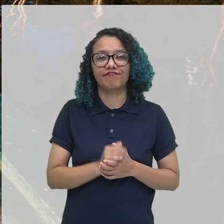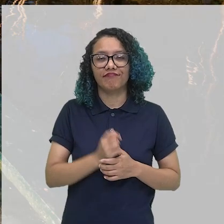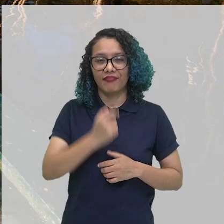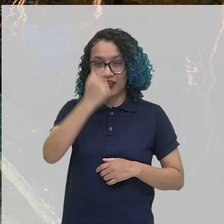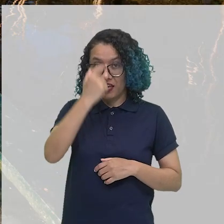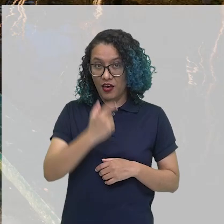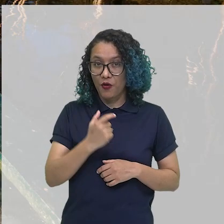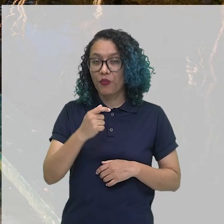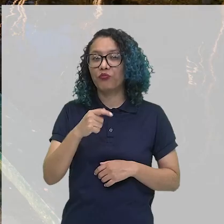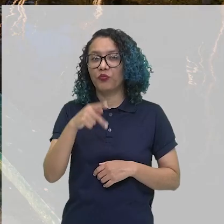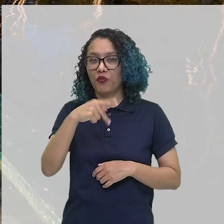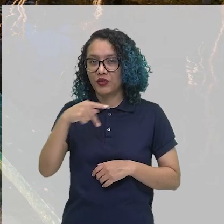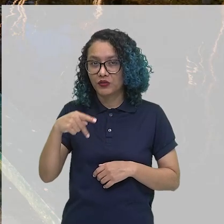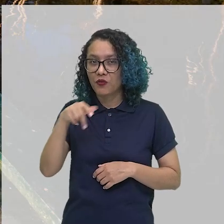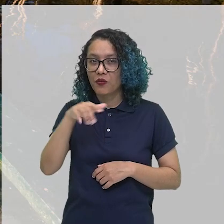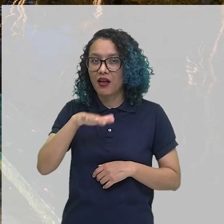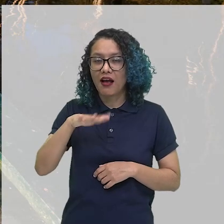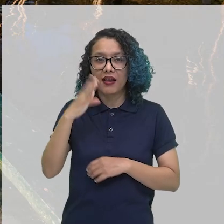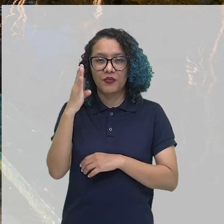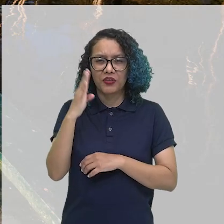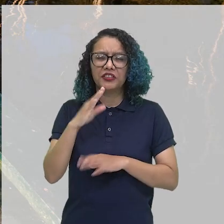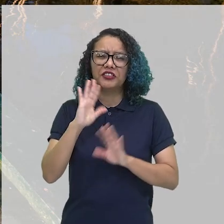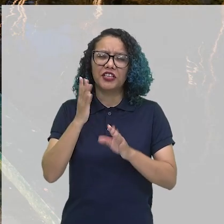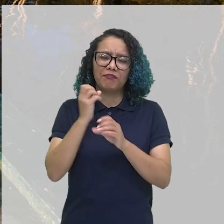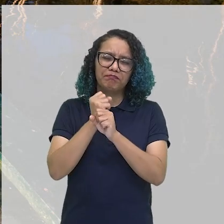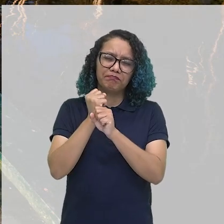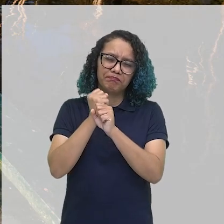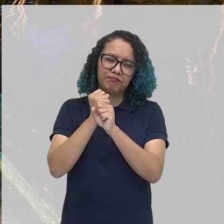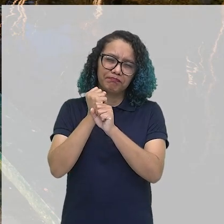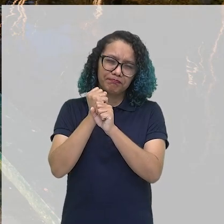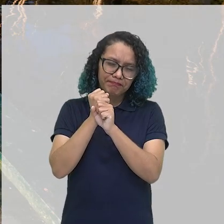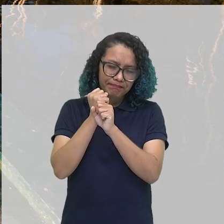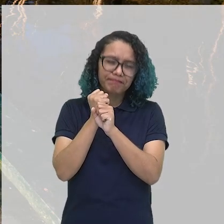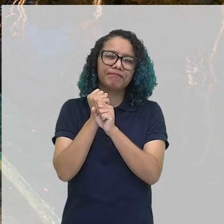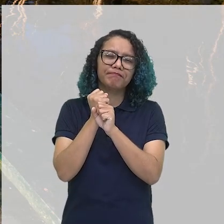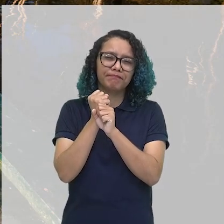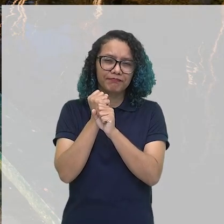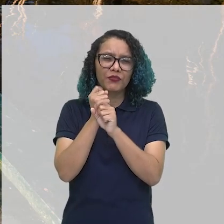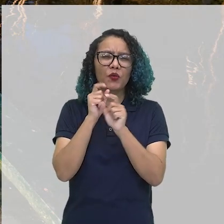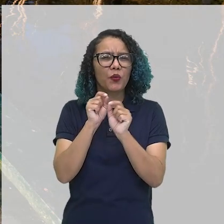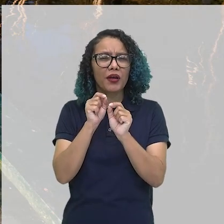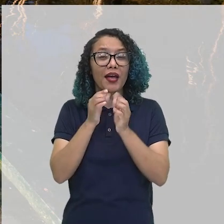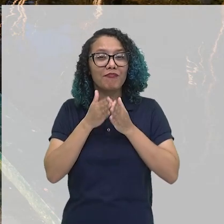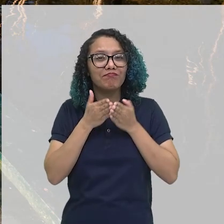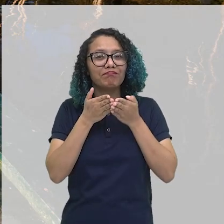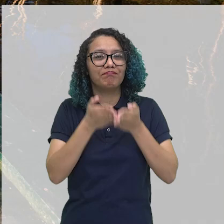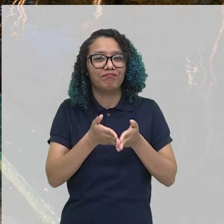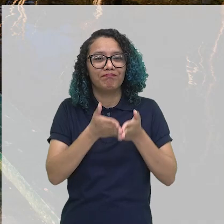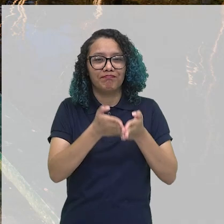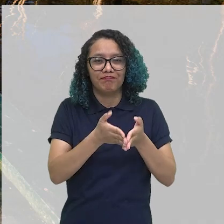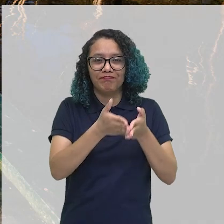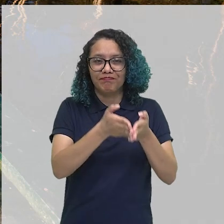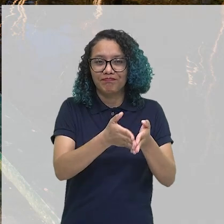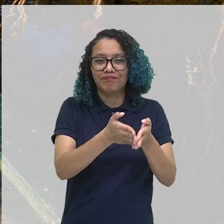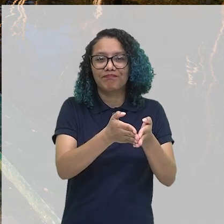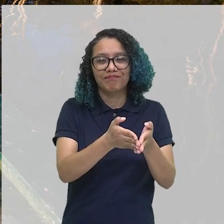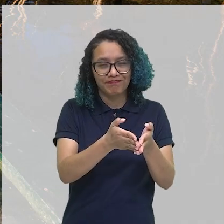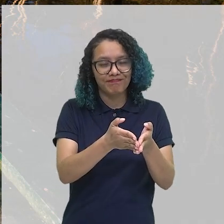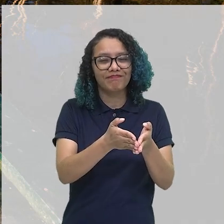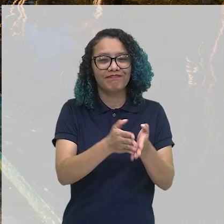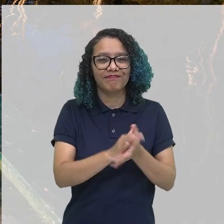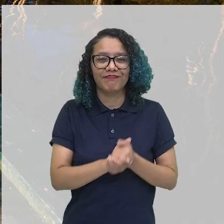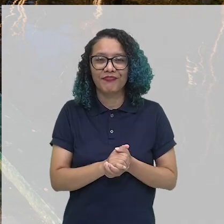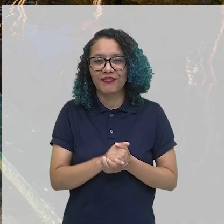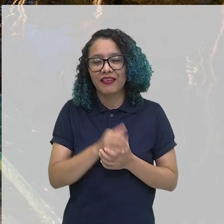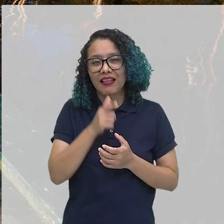aqui, bióloga, dedicou muitos anos da sua vida navegando, subindo aí